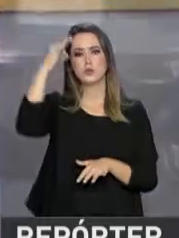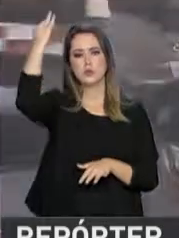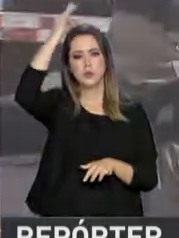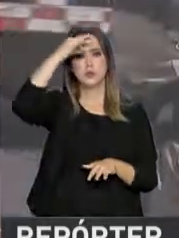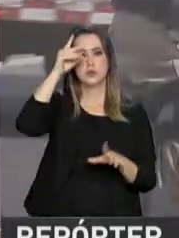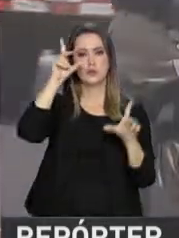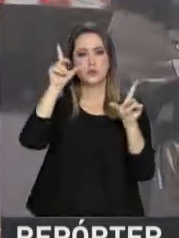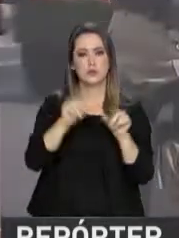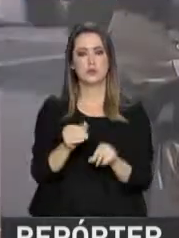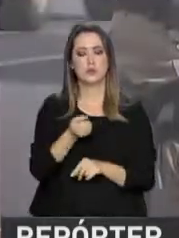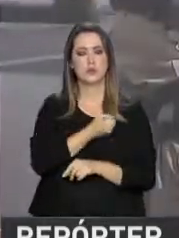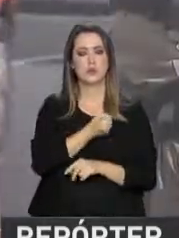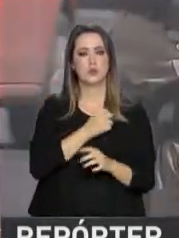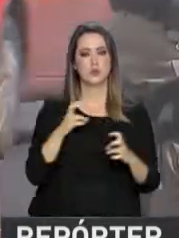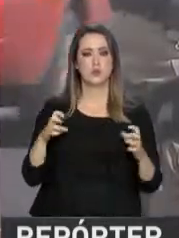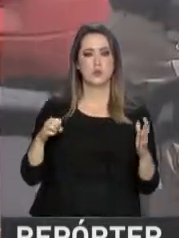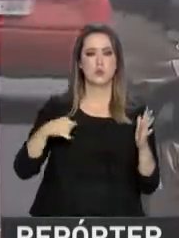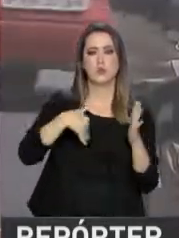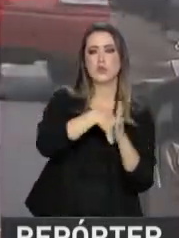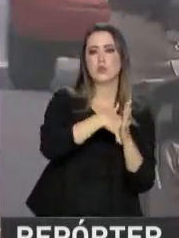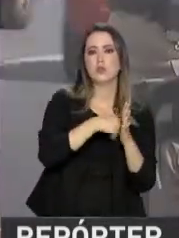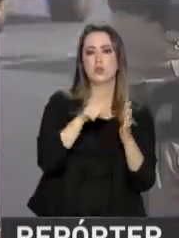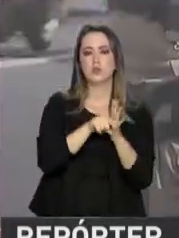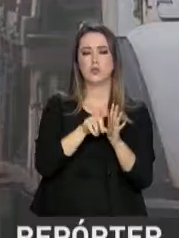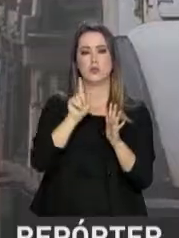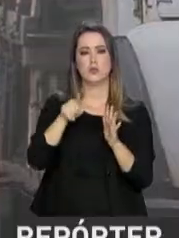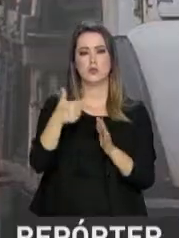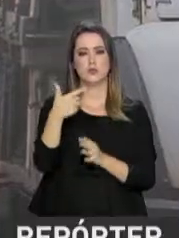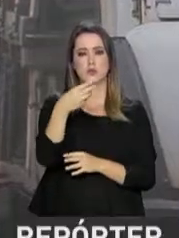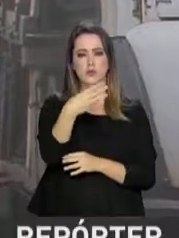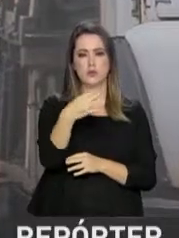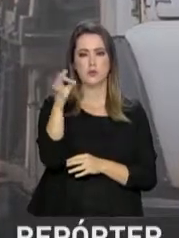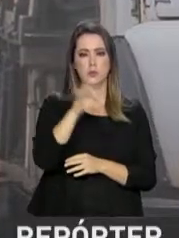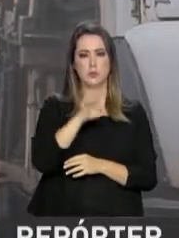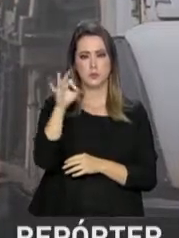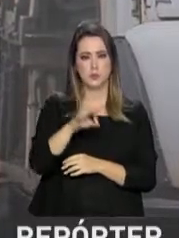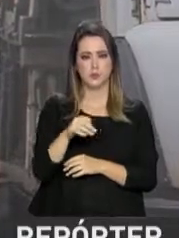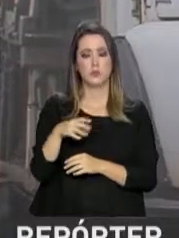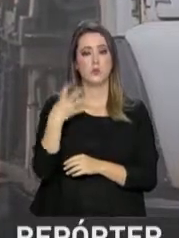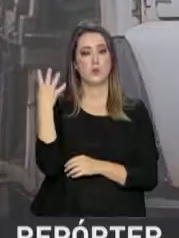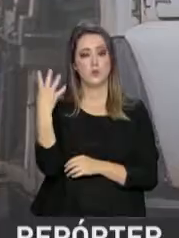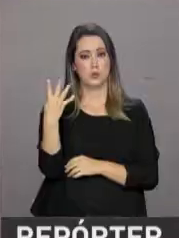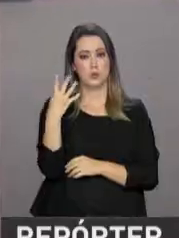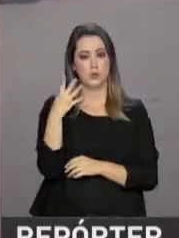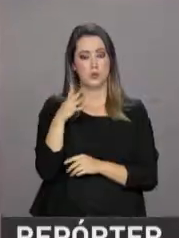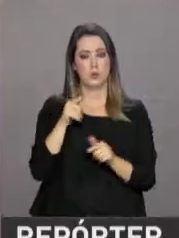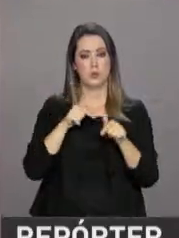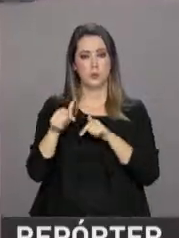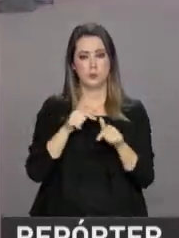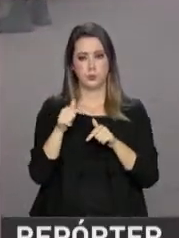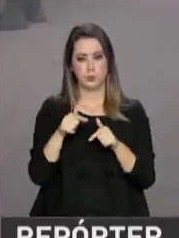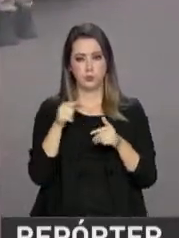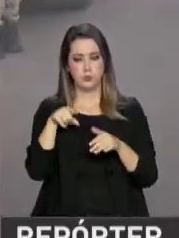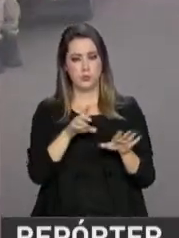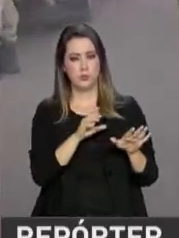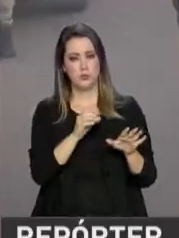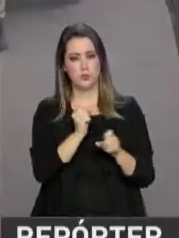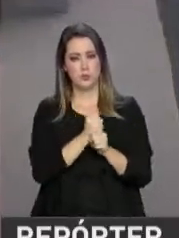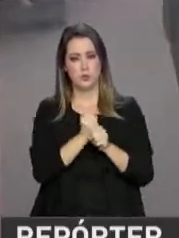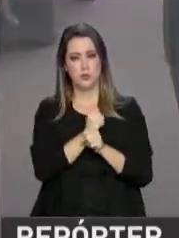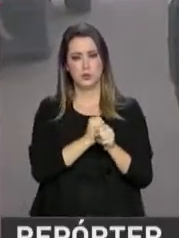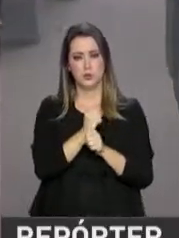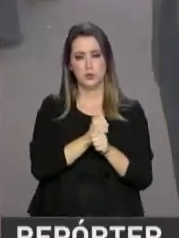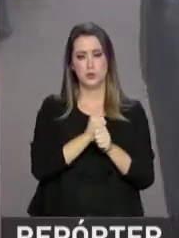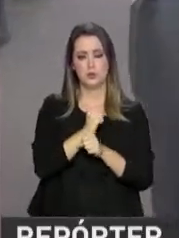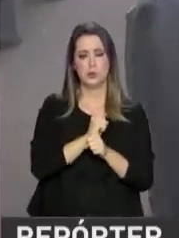a redução no número de acidentes nas rodovias federais foi de 23% nos quatro dias da operação neste ano foram